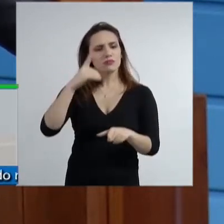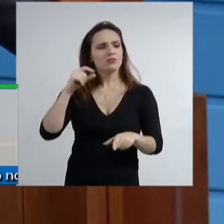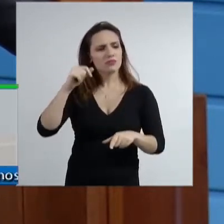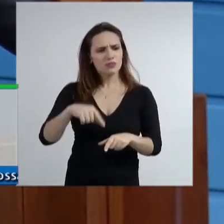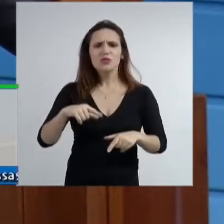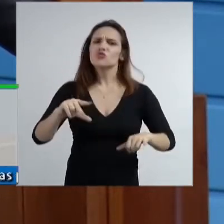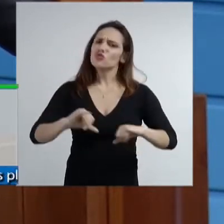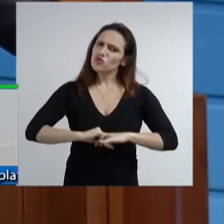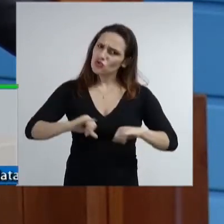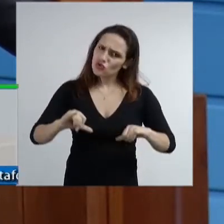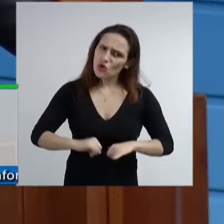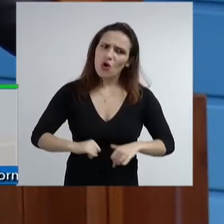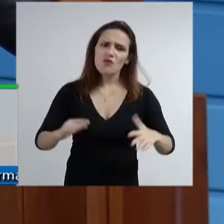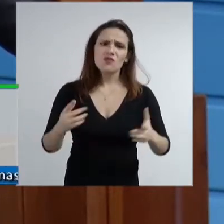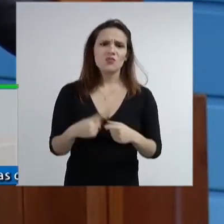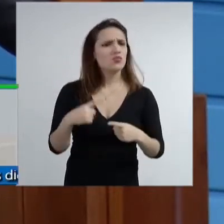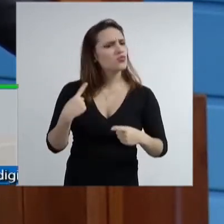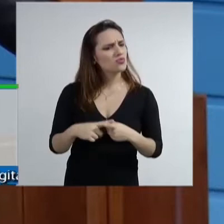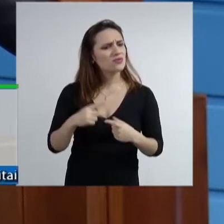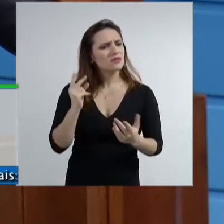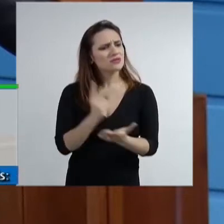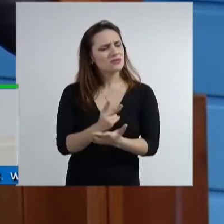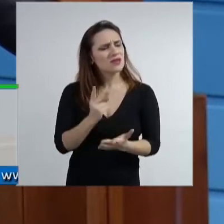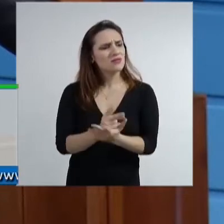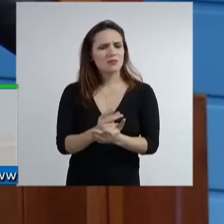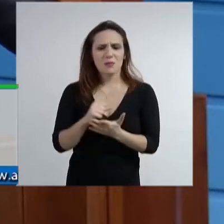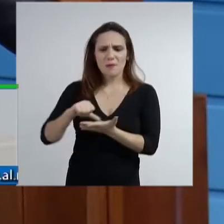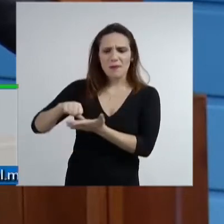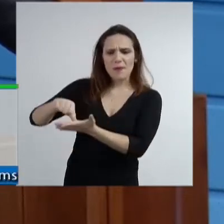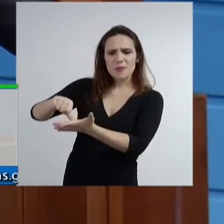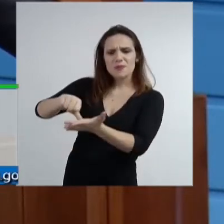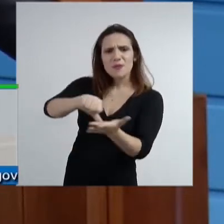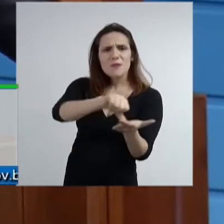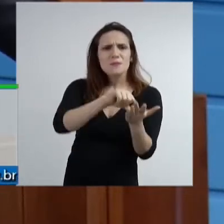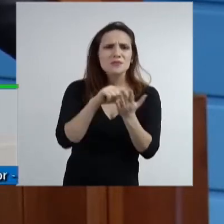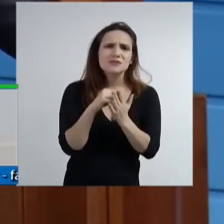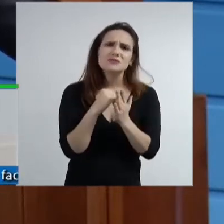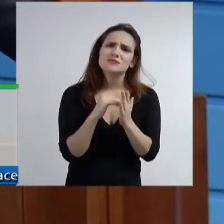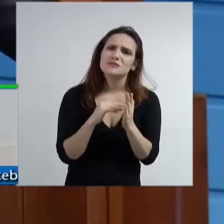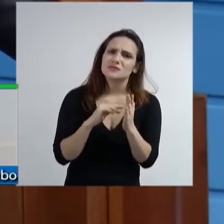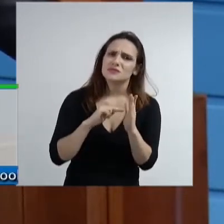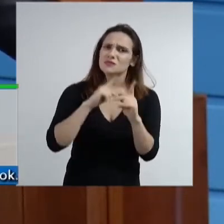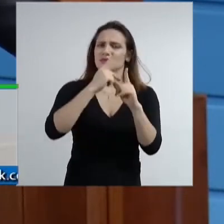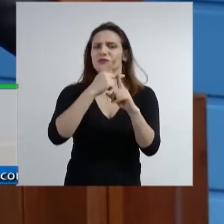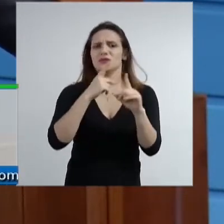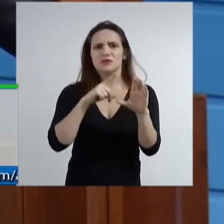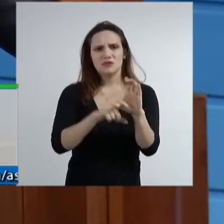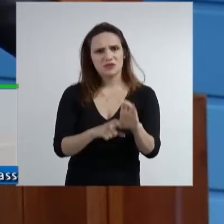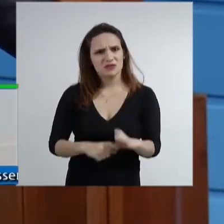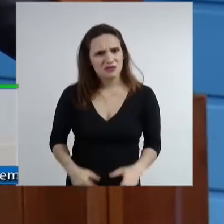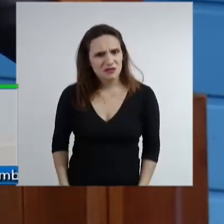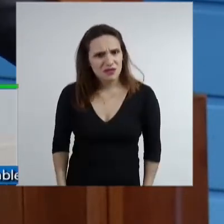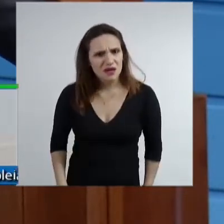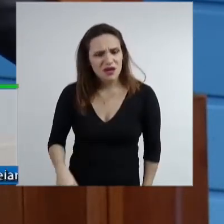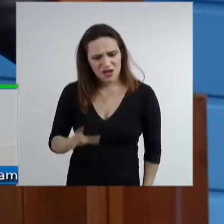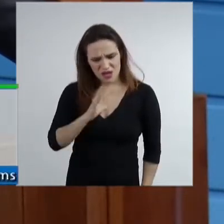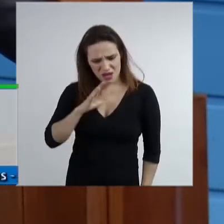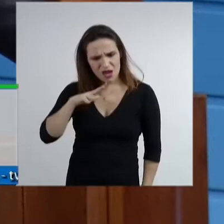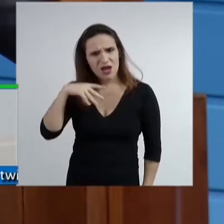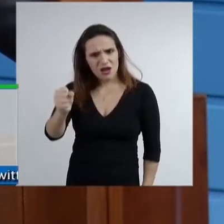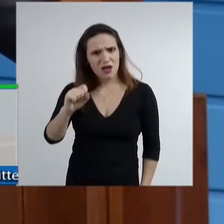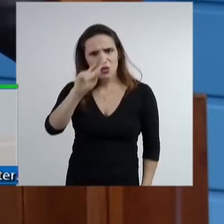sofrem diretamente o desgaste em suas bases, ter a audácia, para não dizer